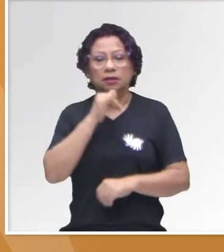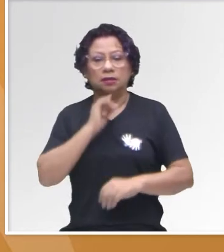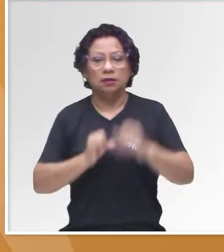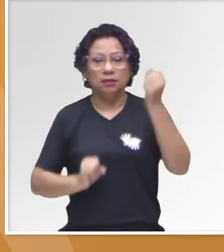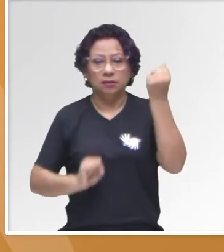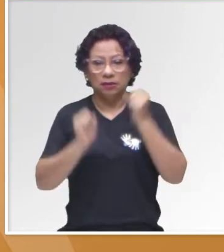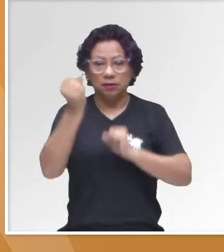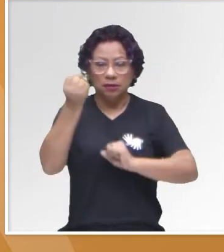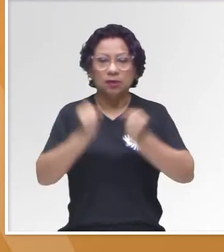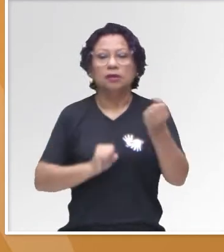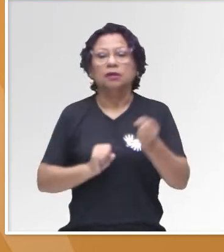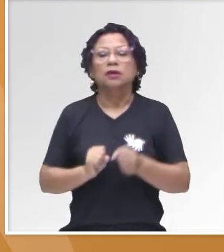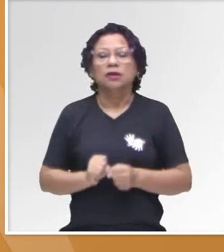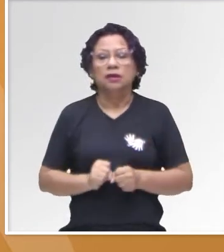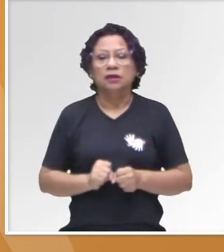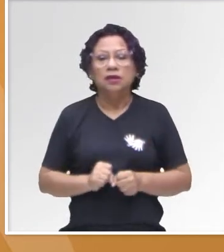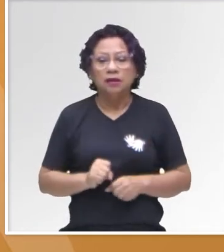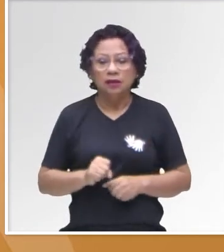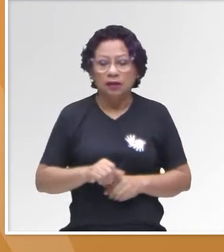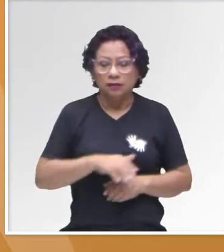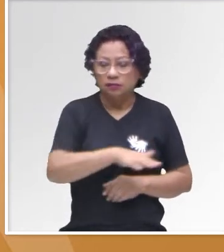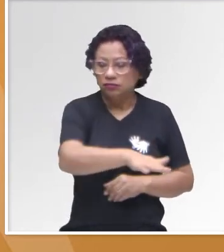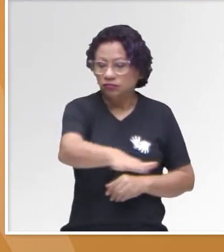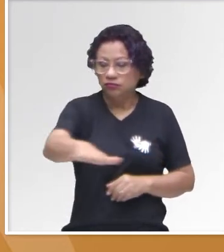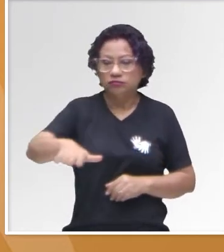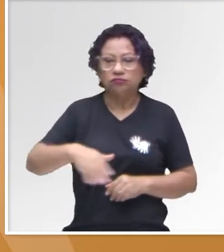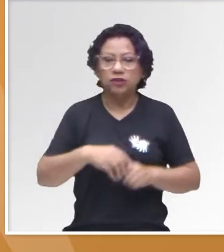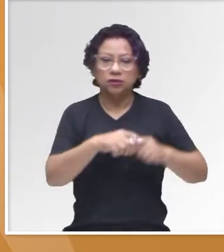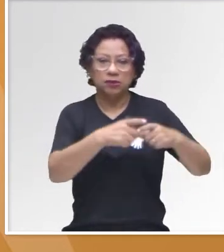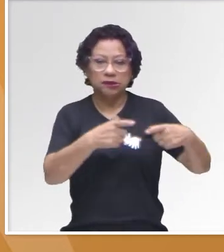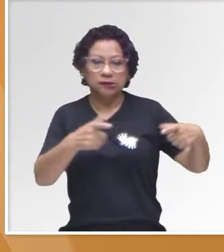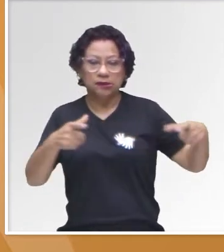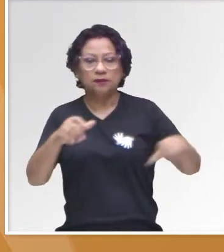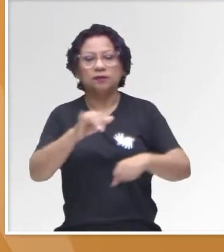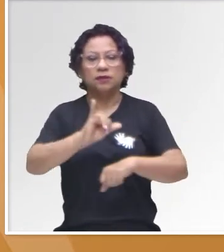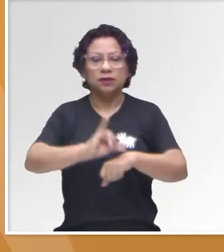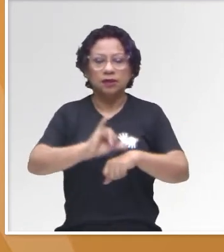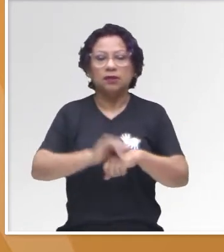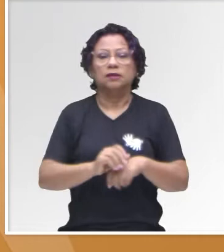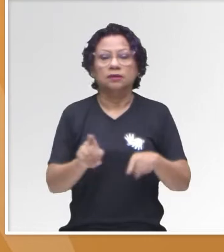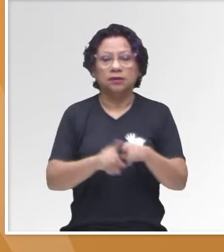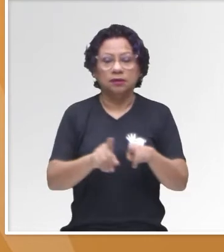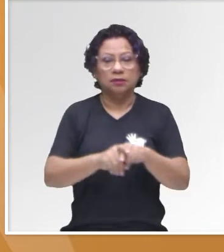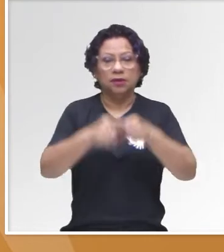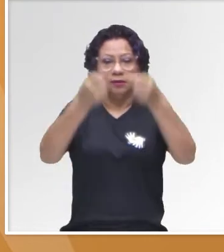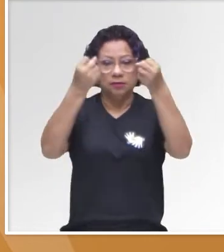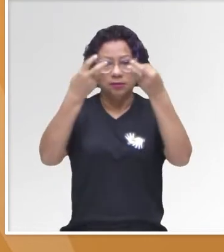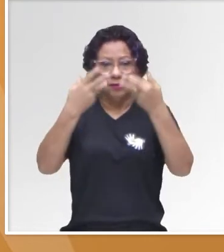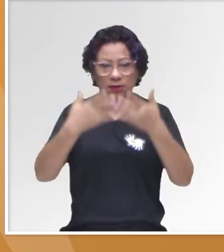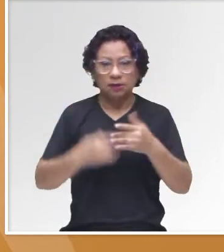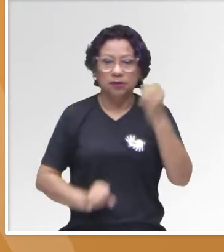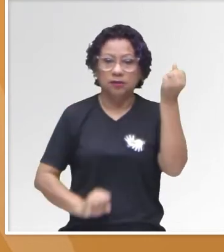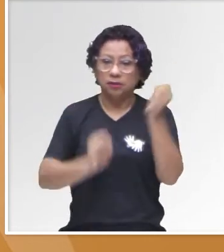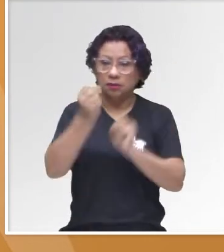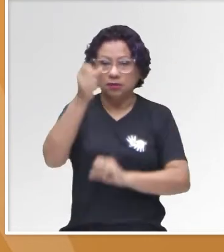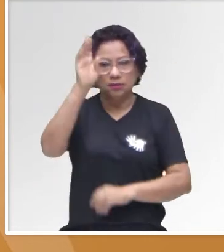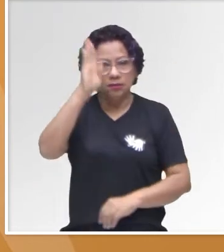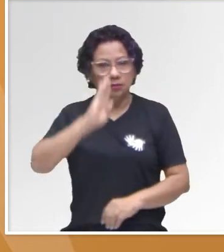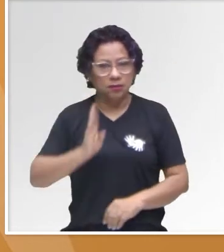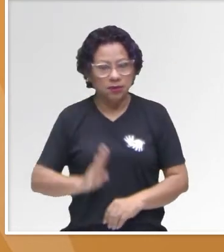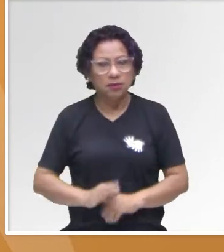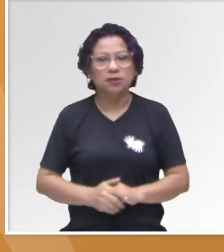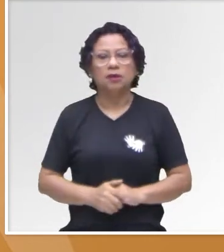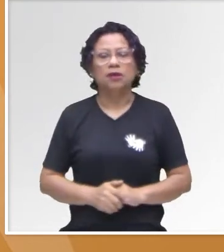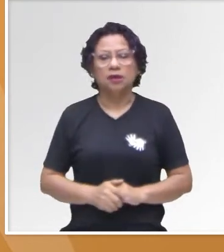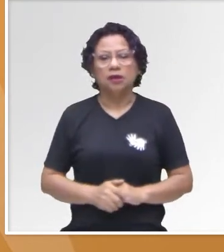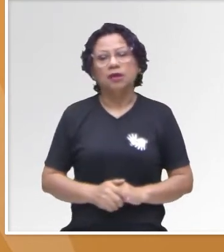de urbanização, as cidades passam a crescer. Falamos sobre a industrialização brasileira, né? Já foi uma industrialização tardia,